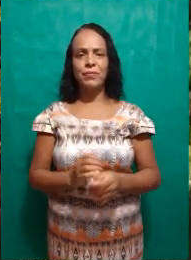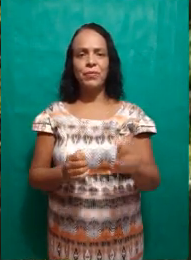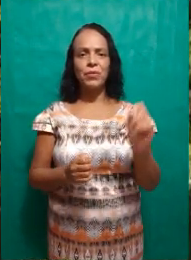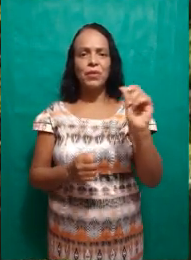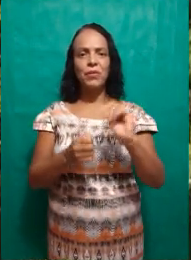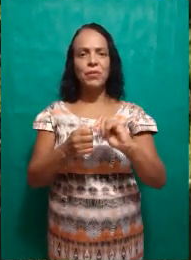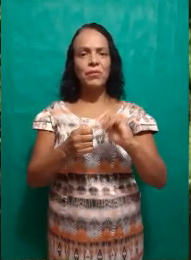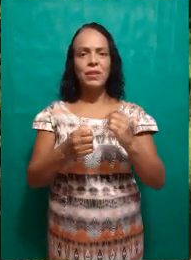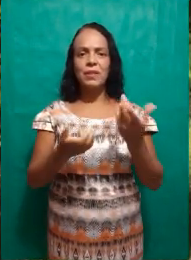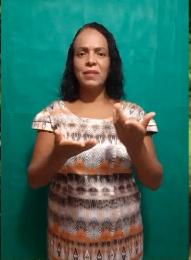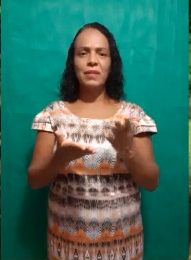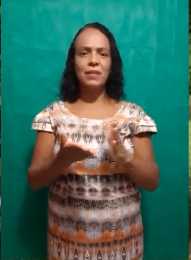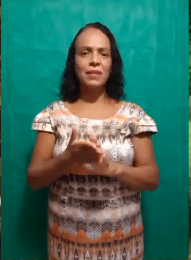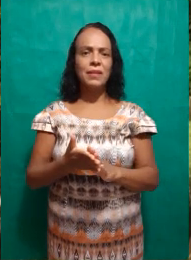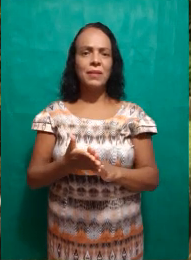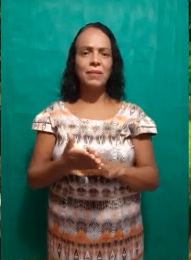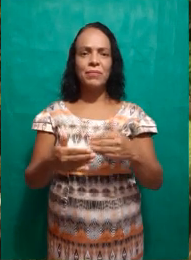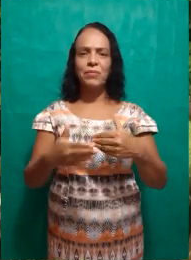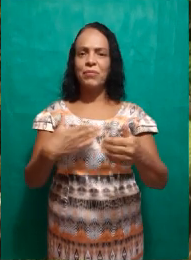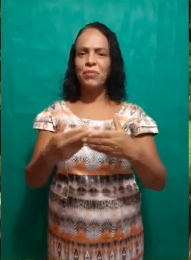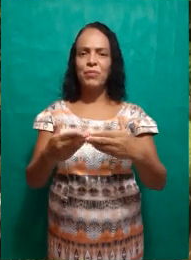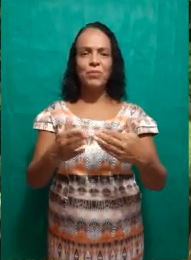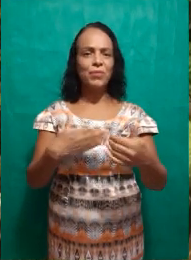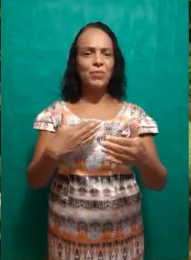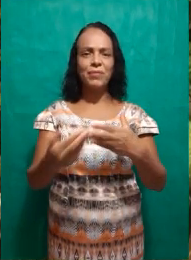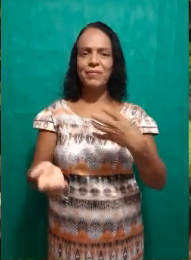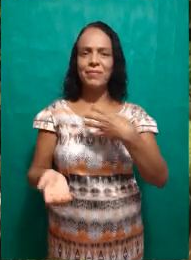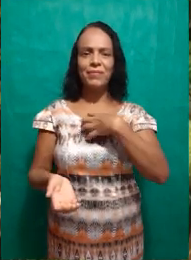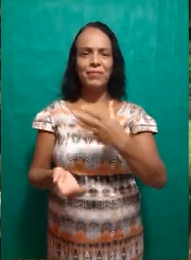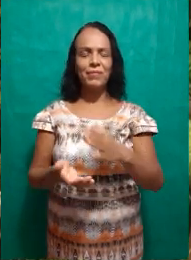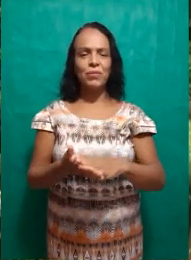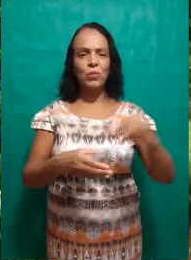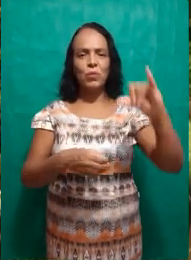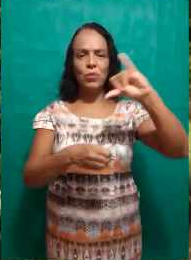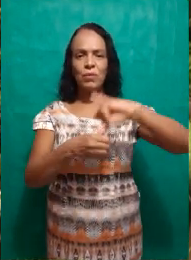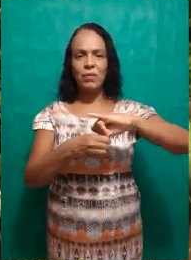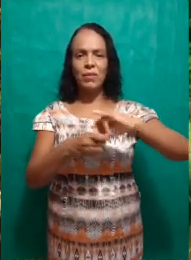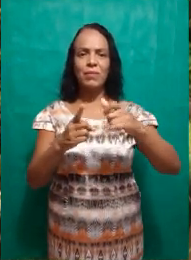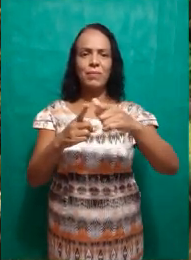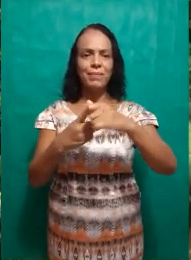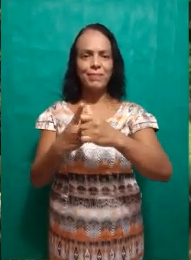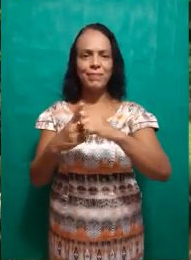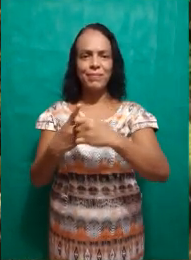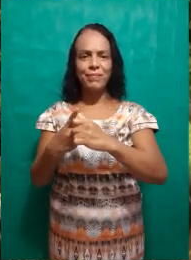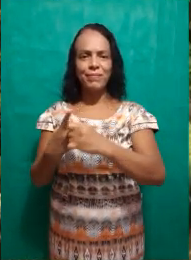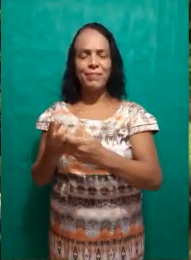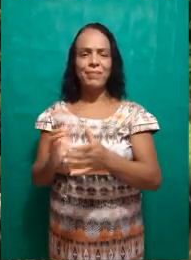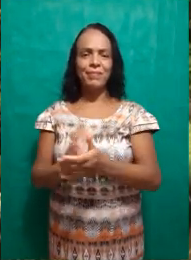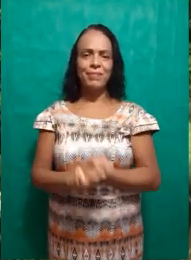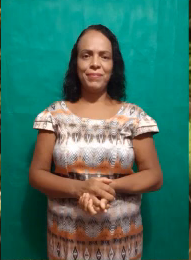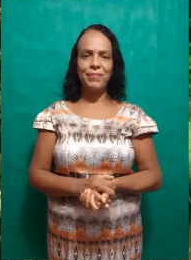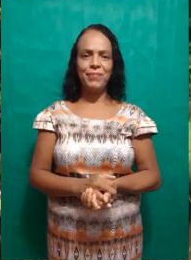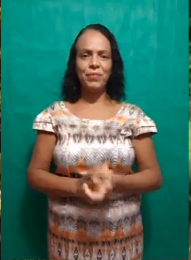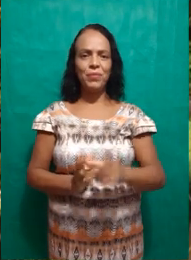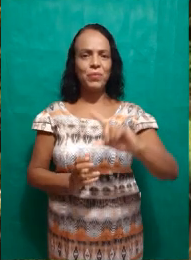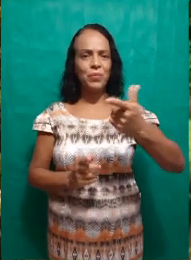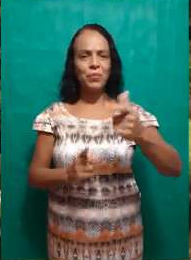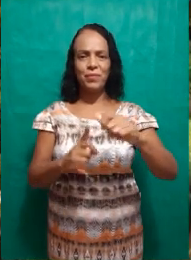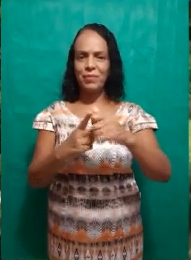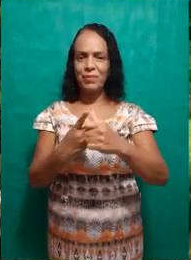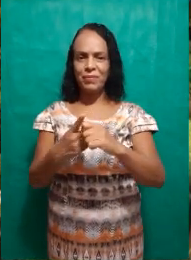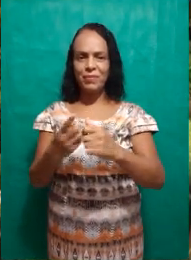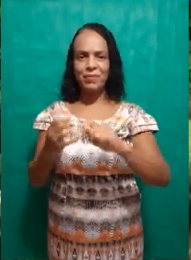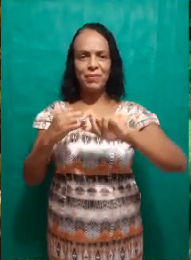né? Então, muitos chegaram a colocar caroço de milho, caroço de feijão, até